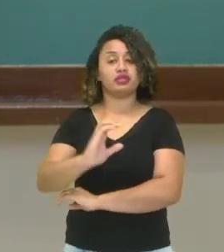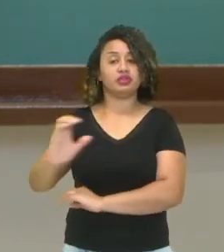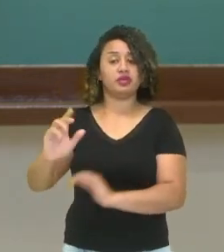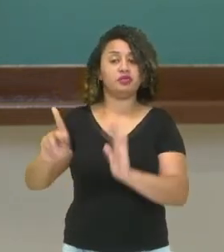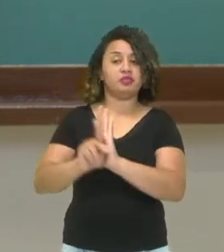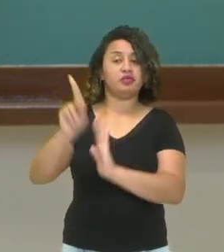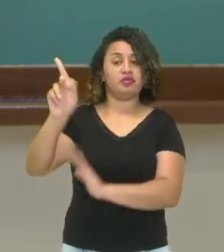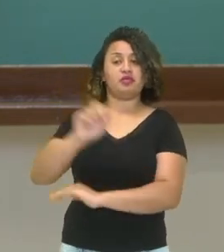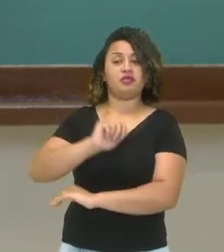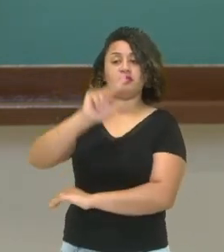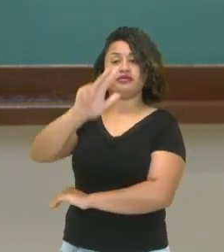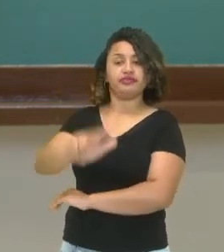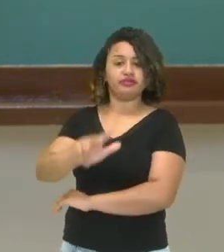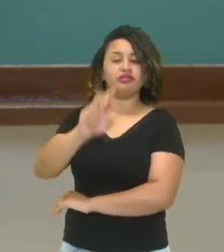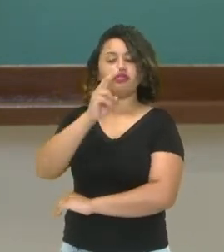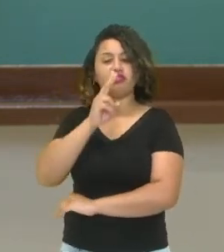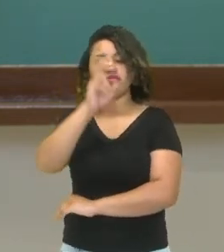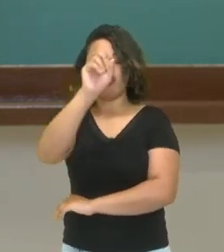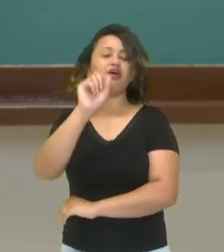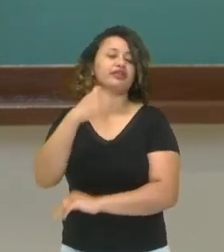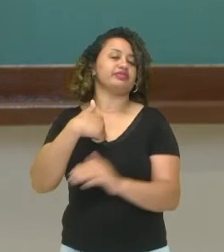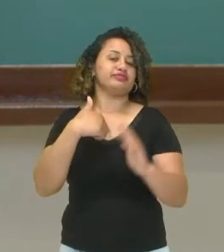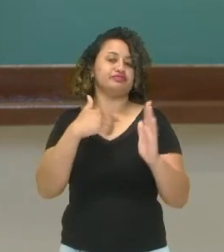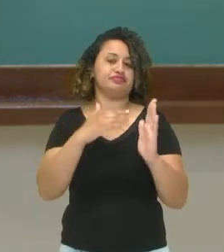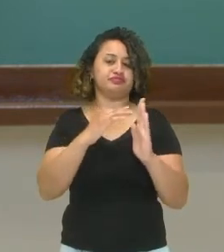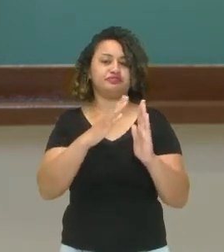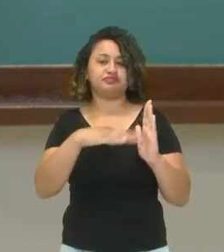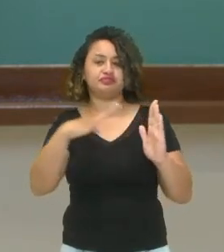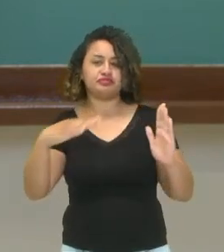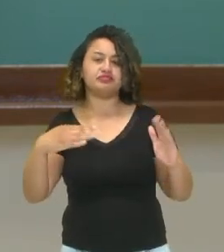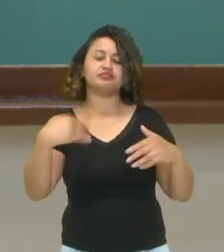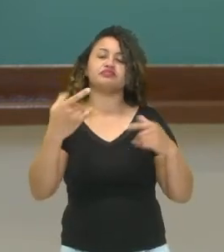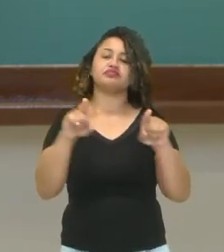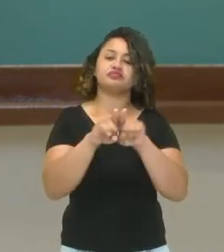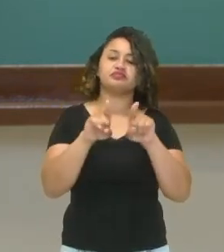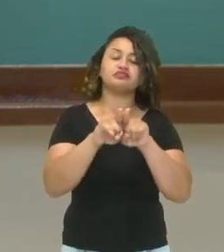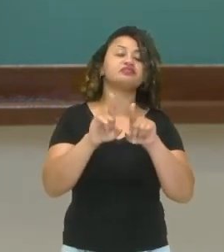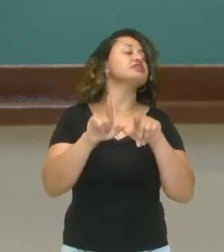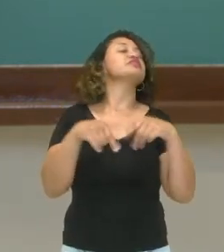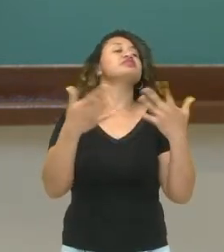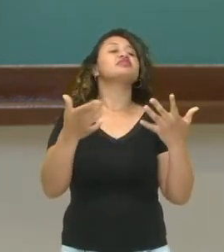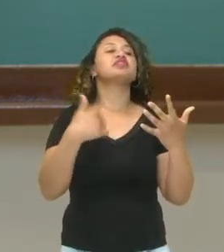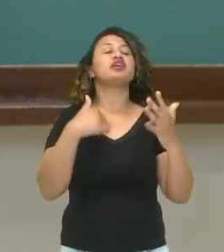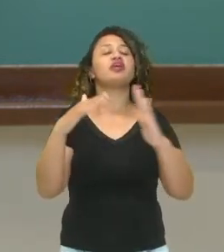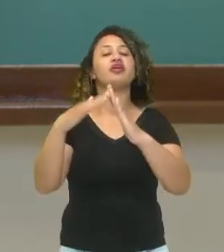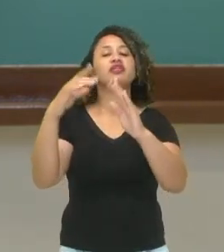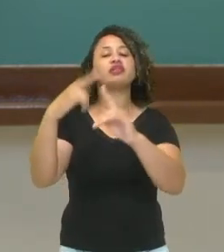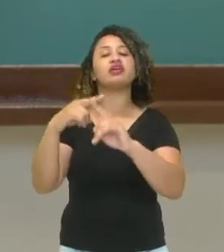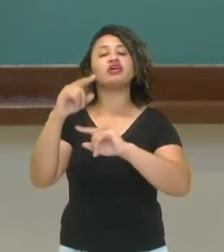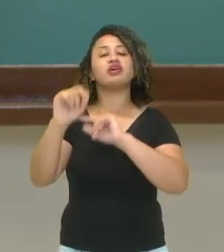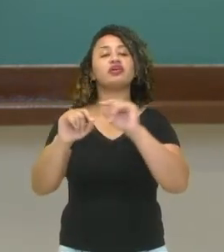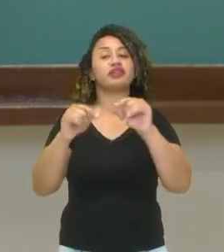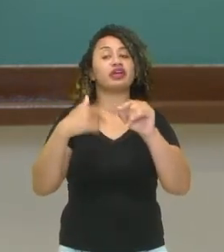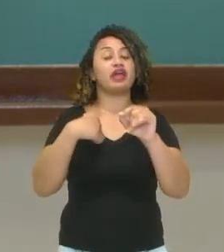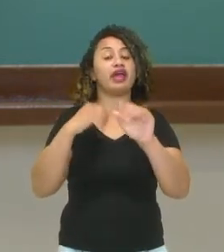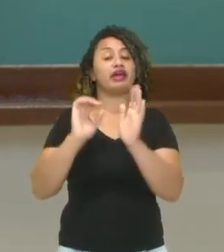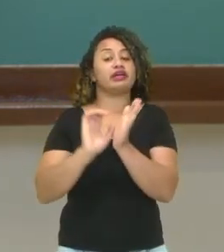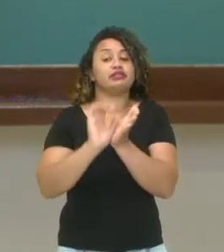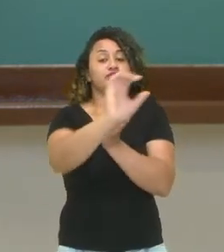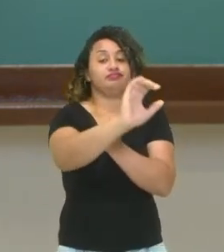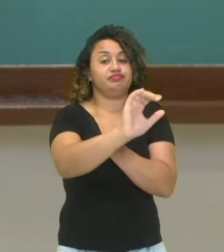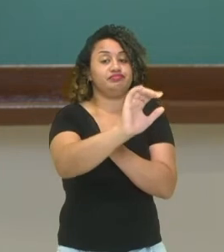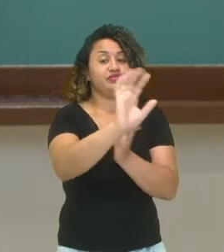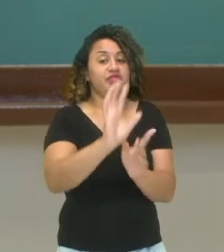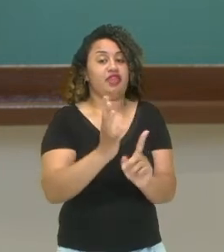muito forte o ideal barroco e tudo mais, né? Então, inevitavelmente, a igreja era um grande mecenas, um grande investidor, um grande patrono